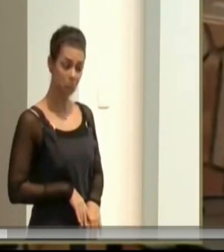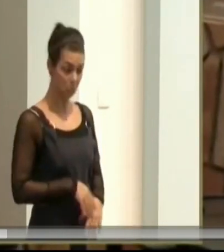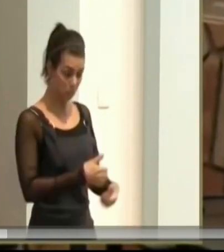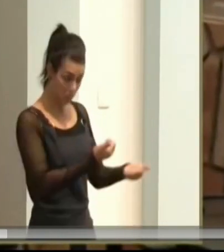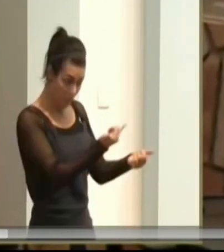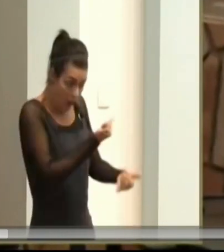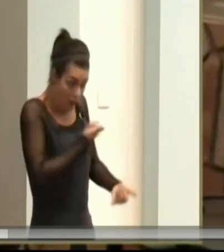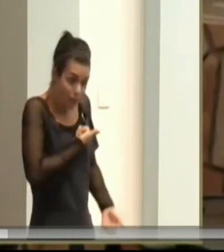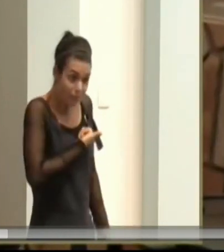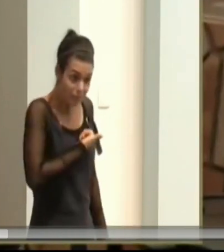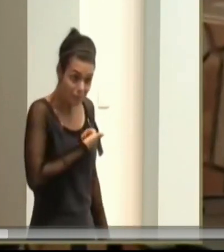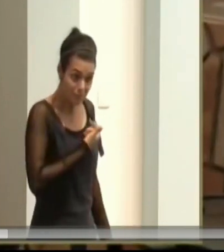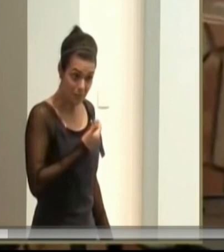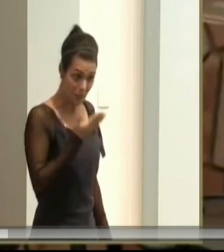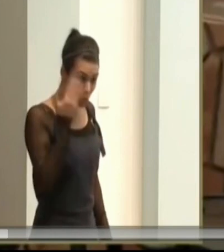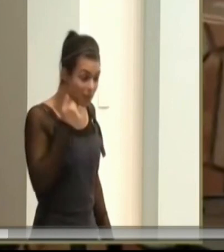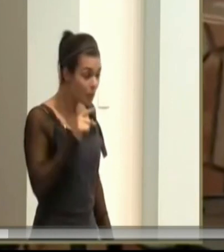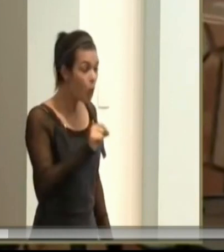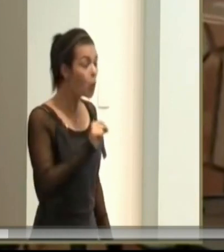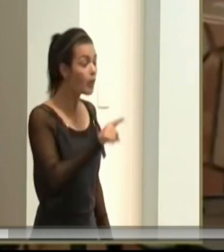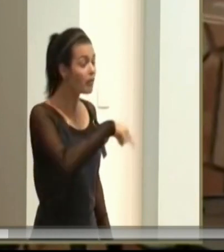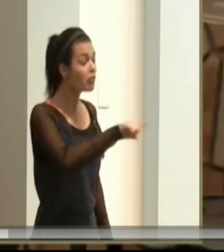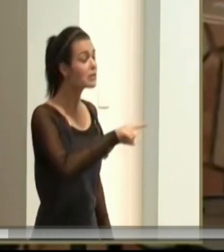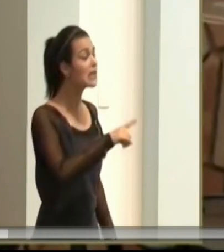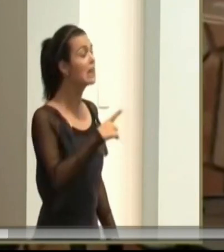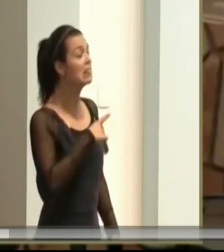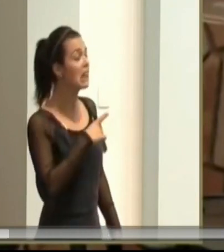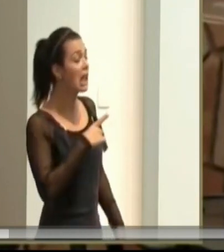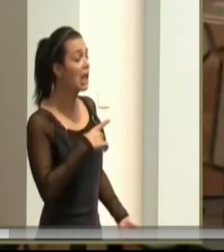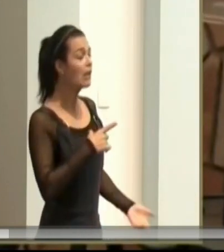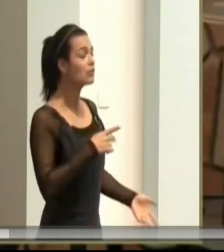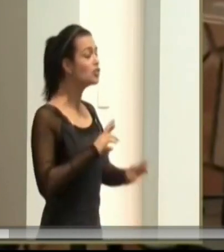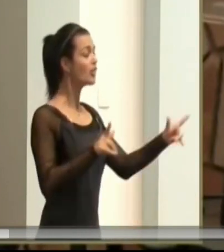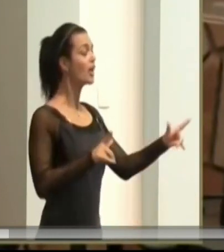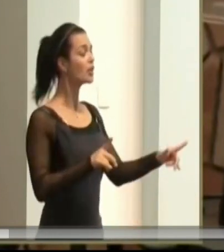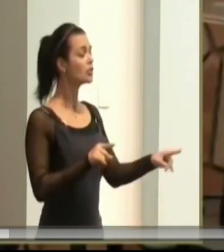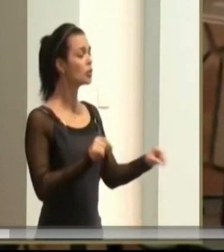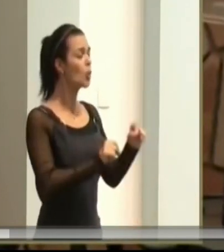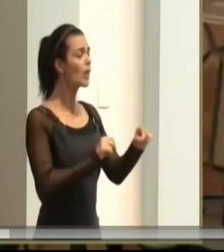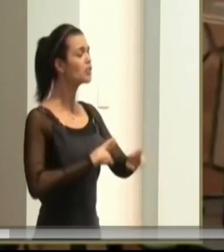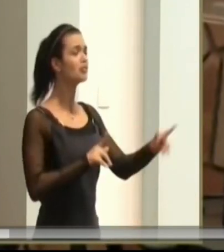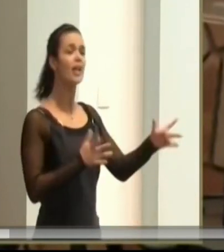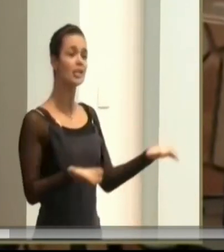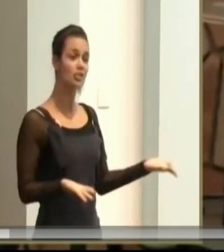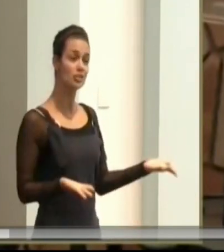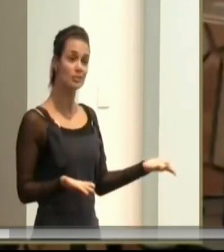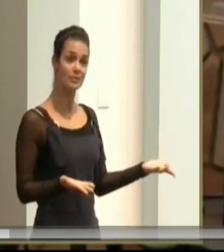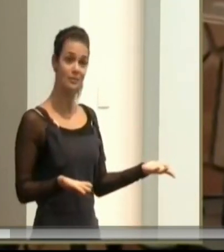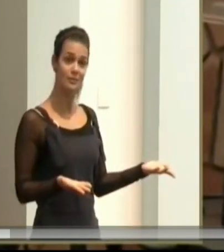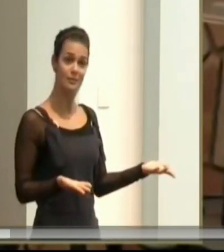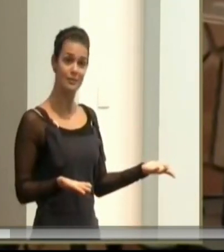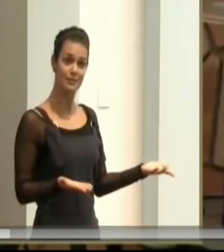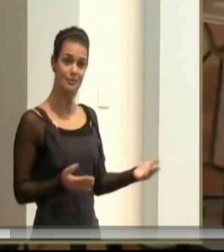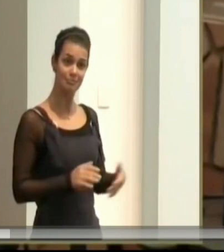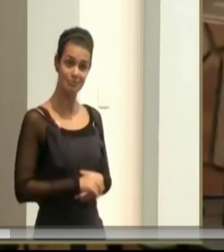muito contente em ouvir o que é que vocês têm e nós não temos. O homem então